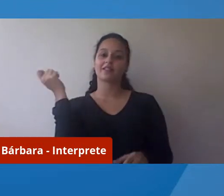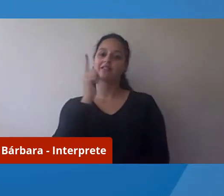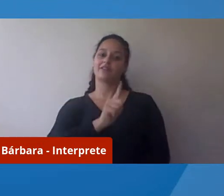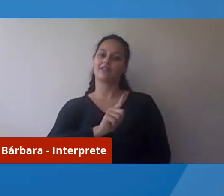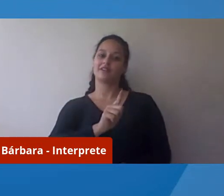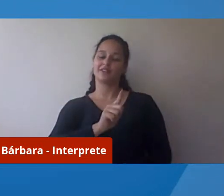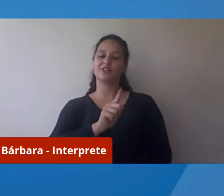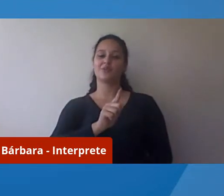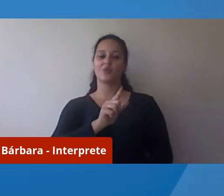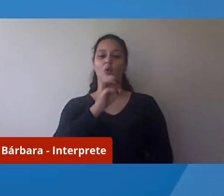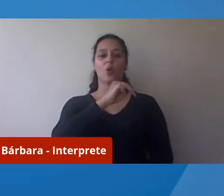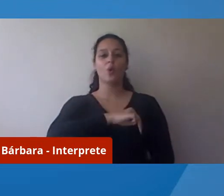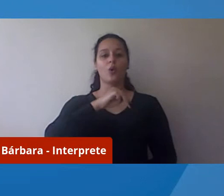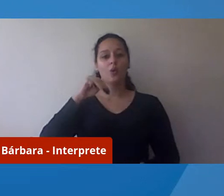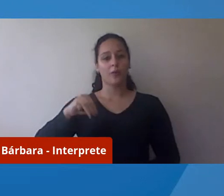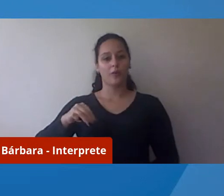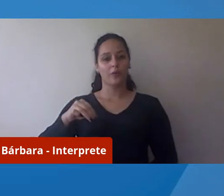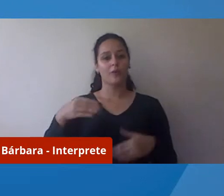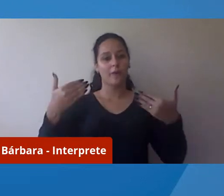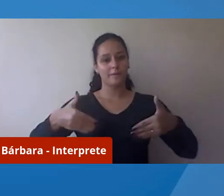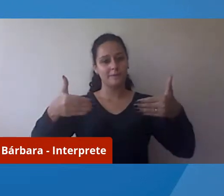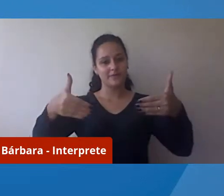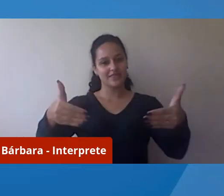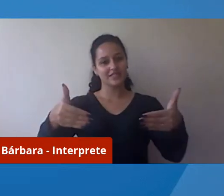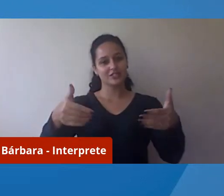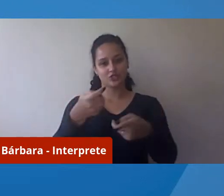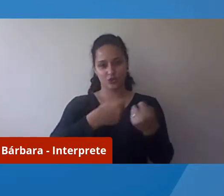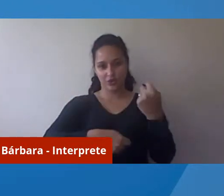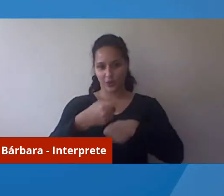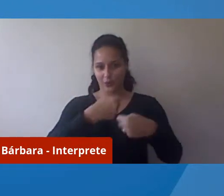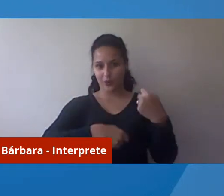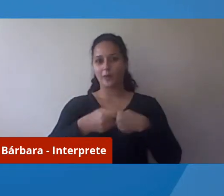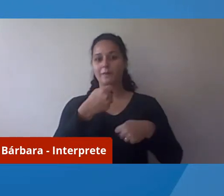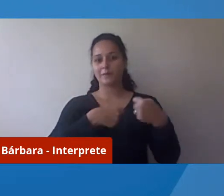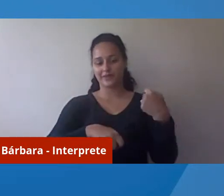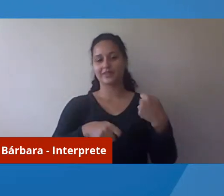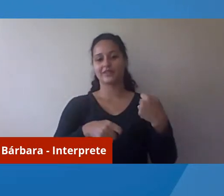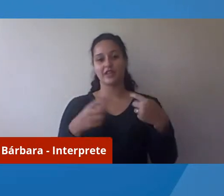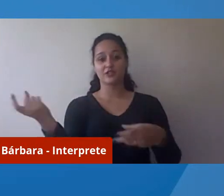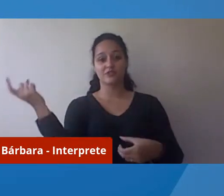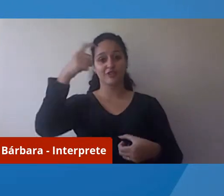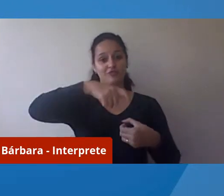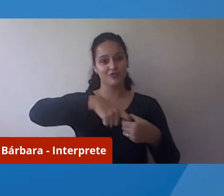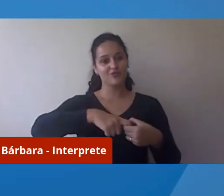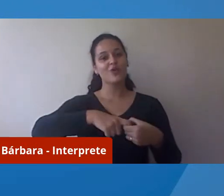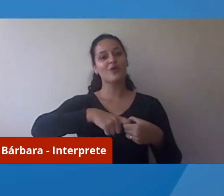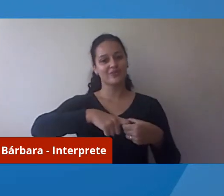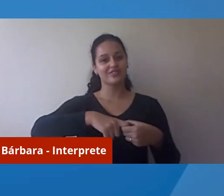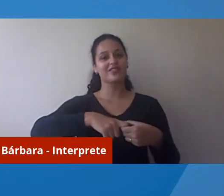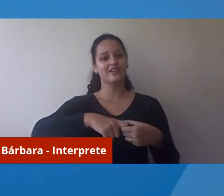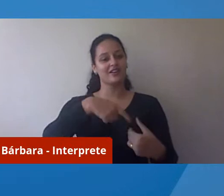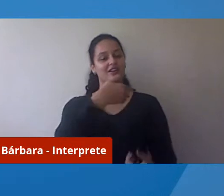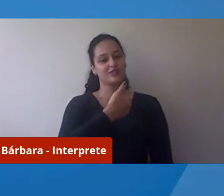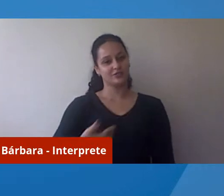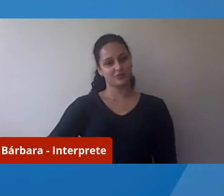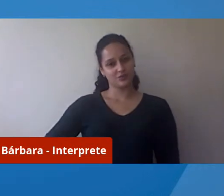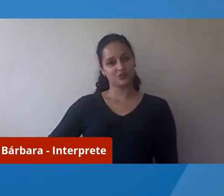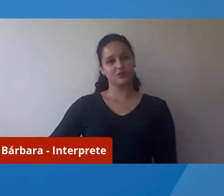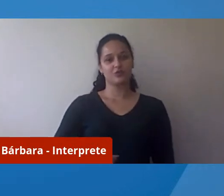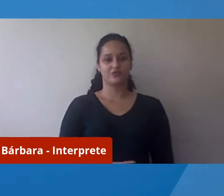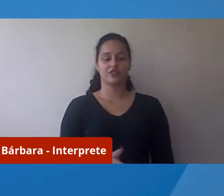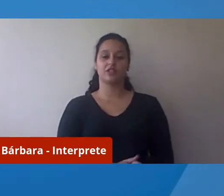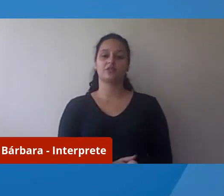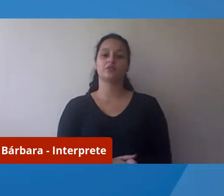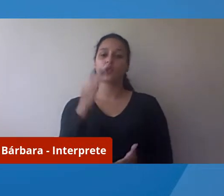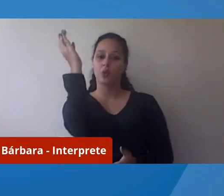da Economia lançado pelo próprio Evo Morales, que vai retomar um programa antineoliberal. Como no Brasil, se houver